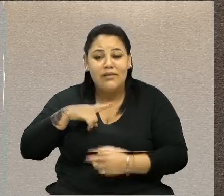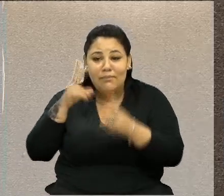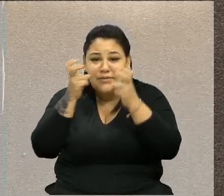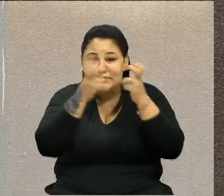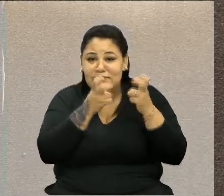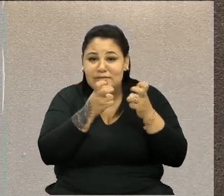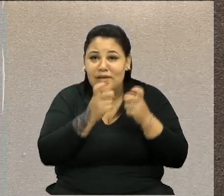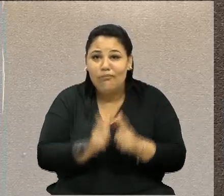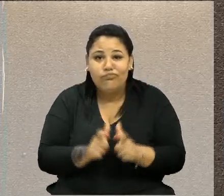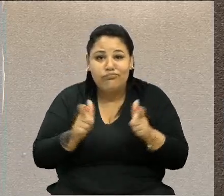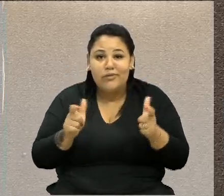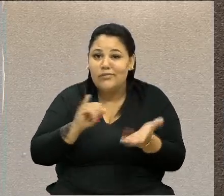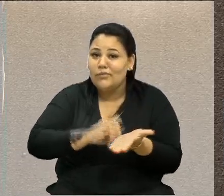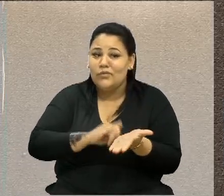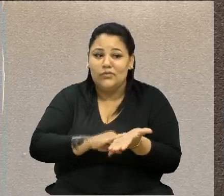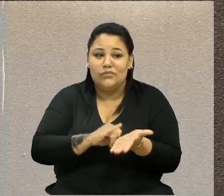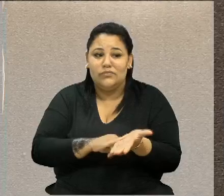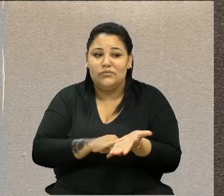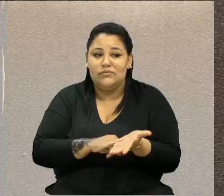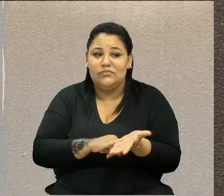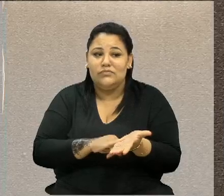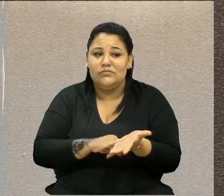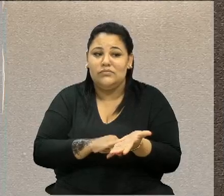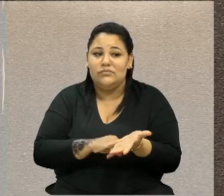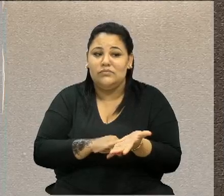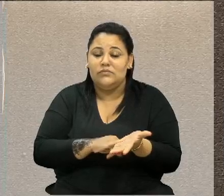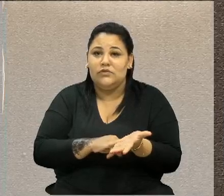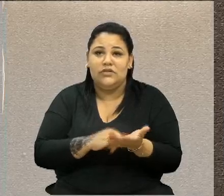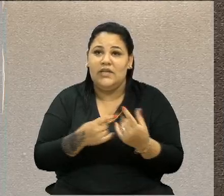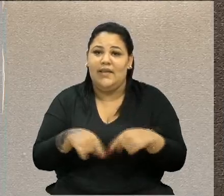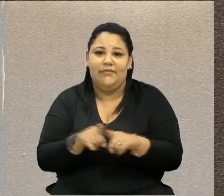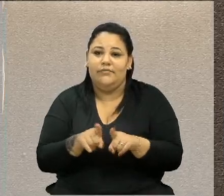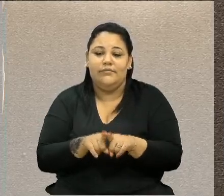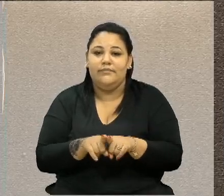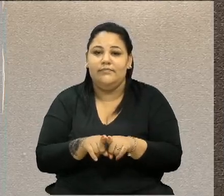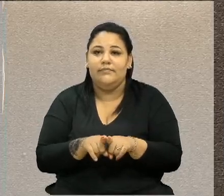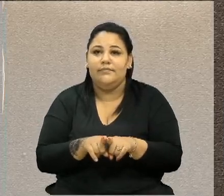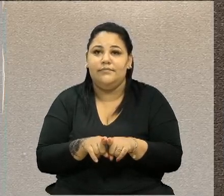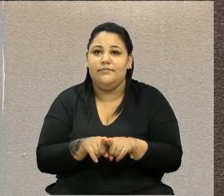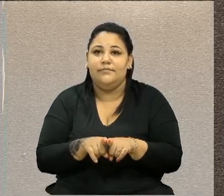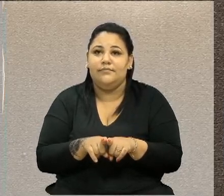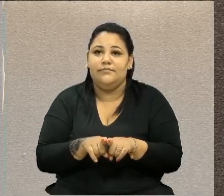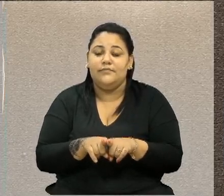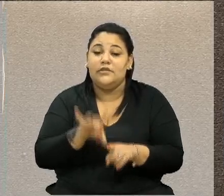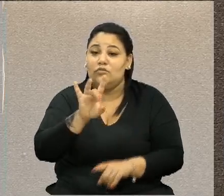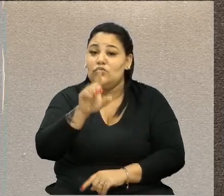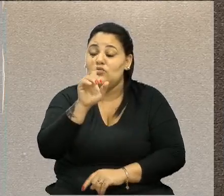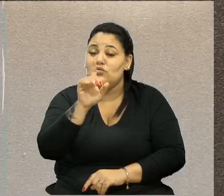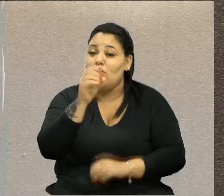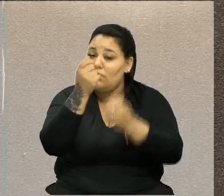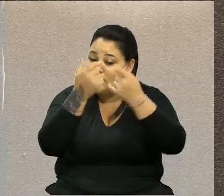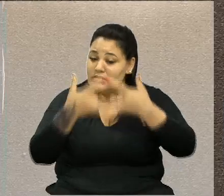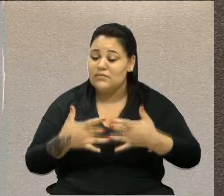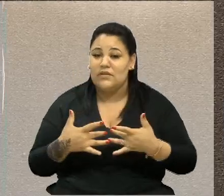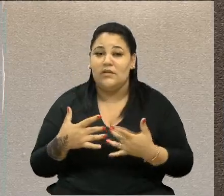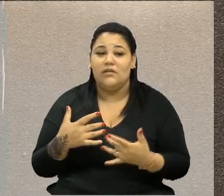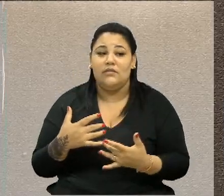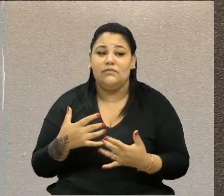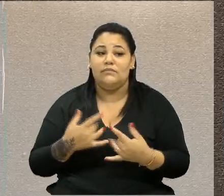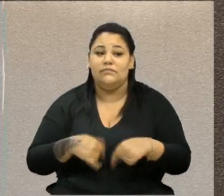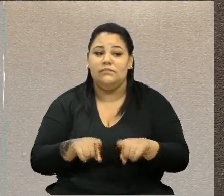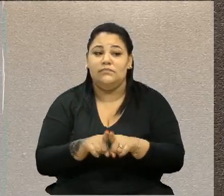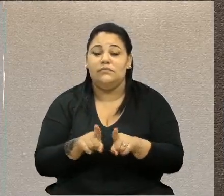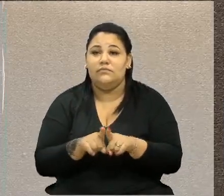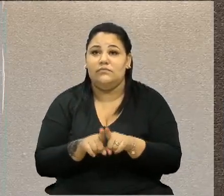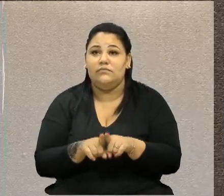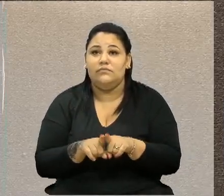impostos, tu não aumenta a geração de energia limpa, né? E isso é muito importante. Então, só para salientar minha fala de terça passada, que foi exatamente sobre